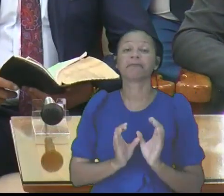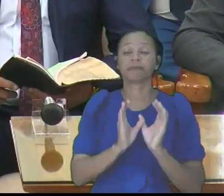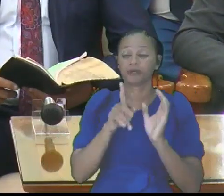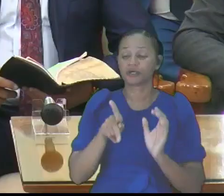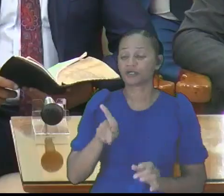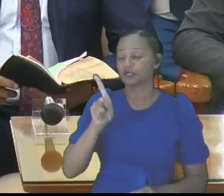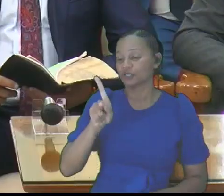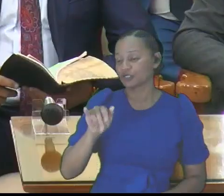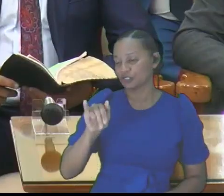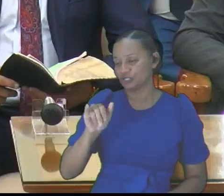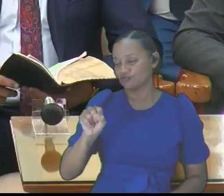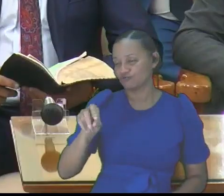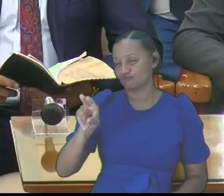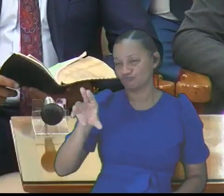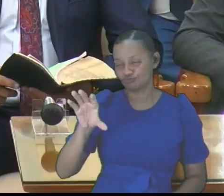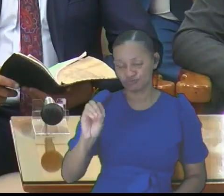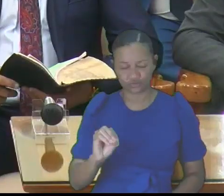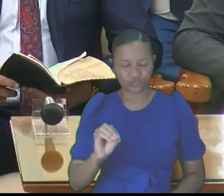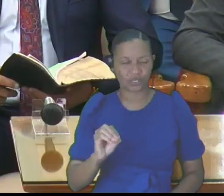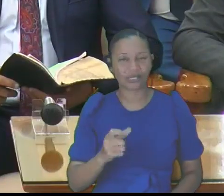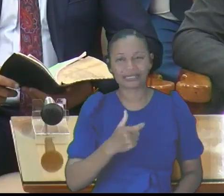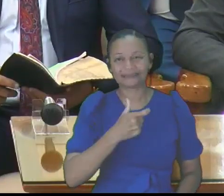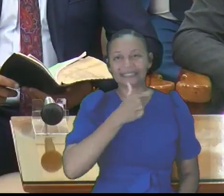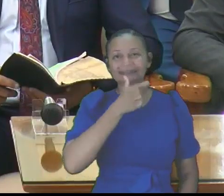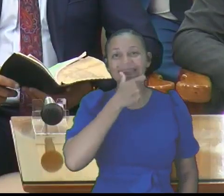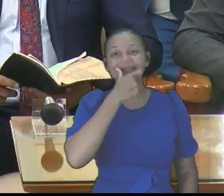e bolacha creme crack.